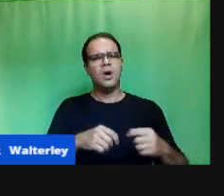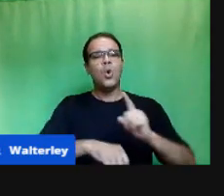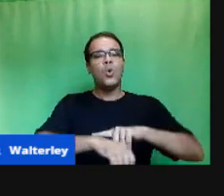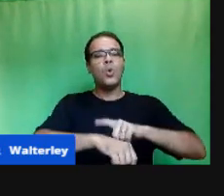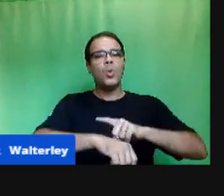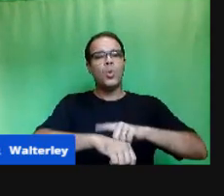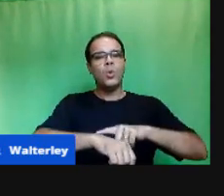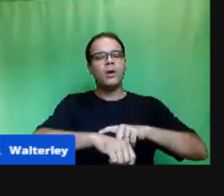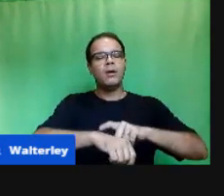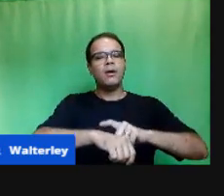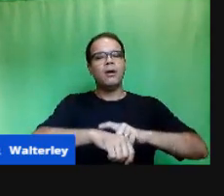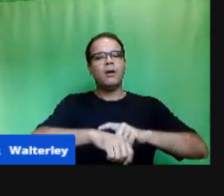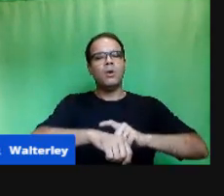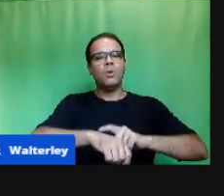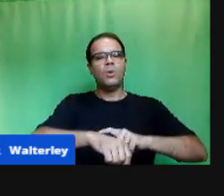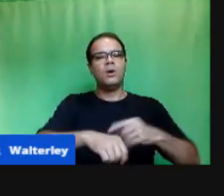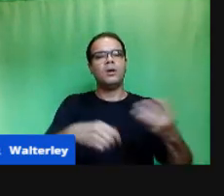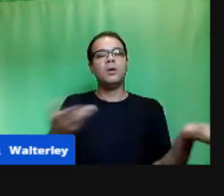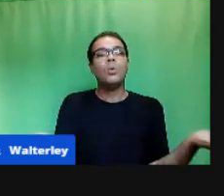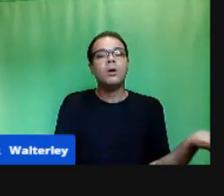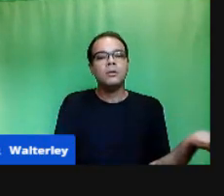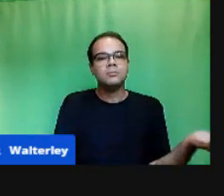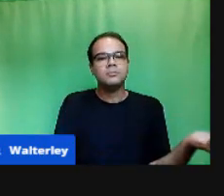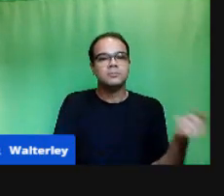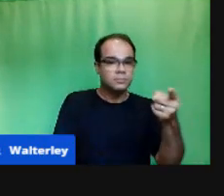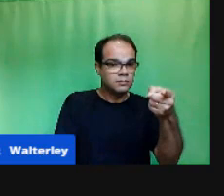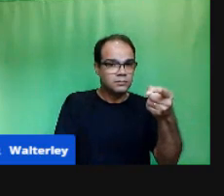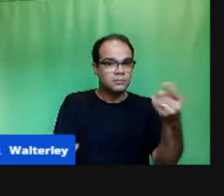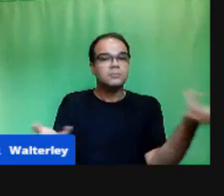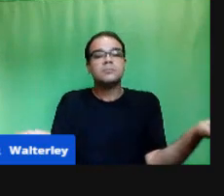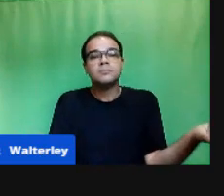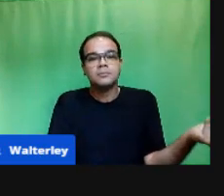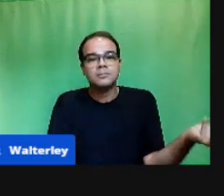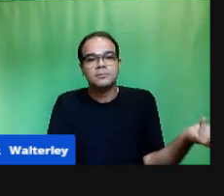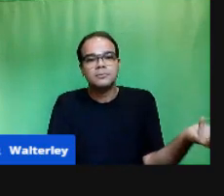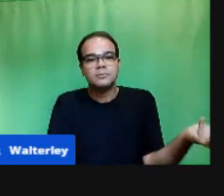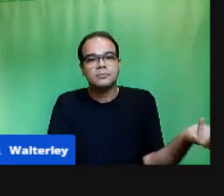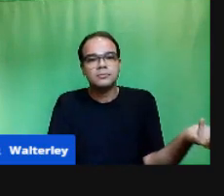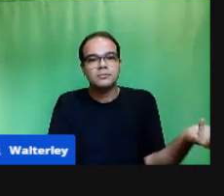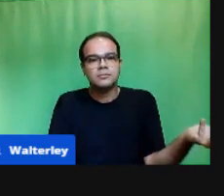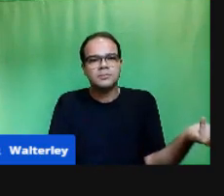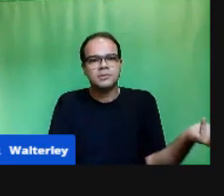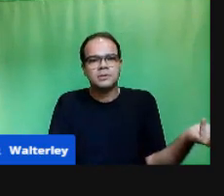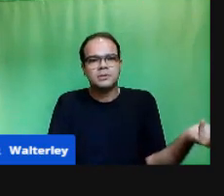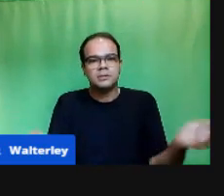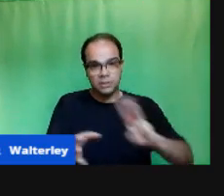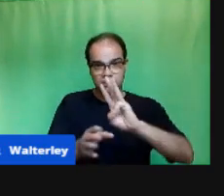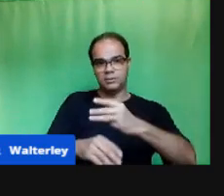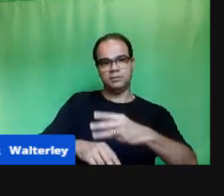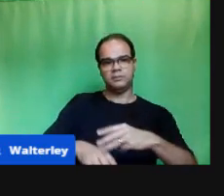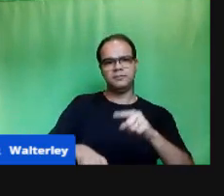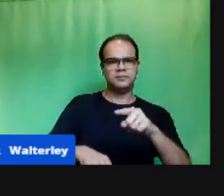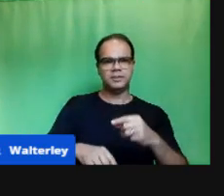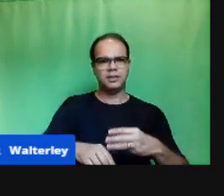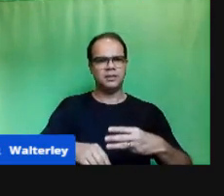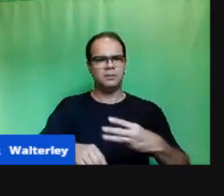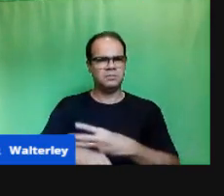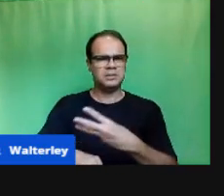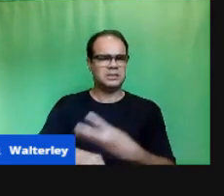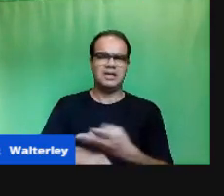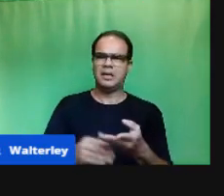os alunos. Qual é o horário? Procurar entrar sempre no horário certo, não deixar o